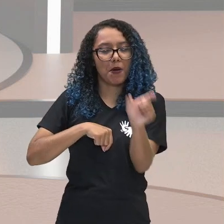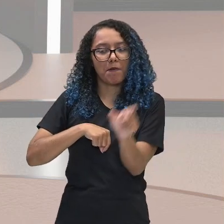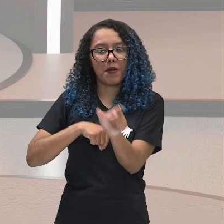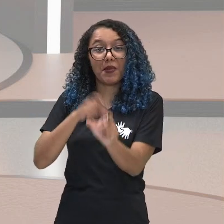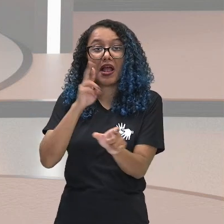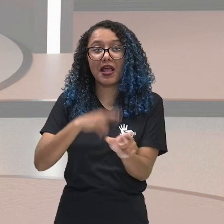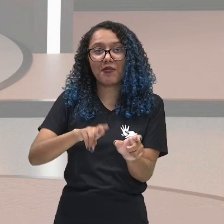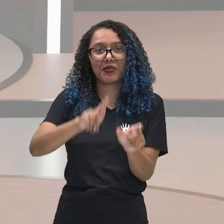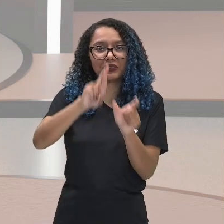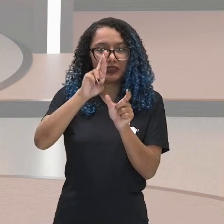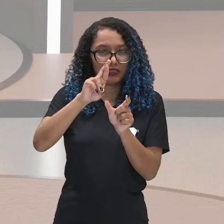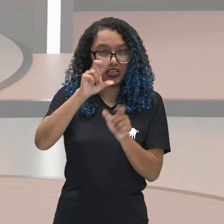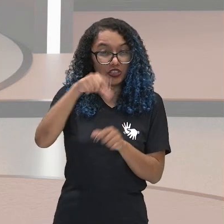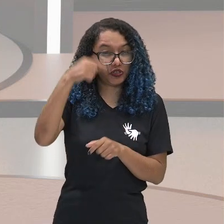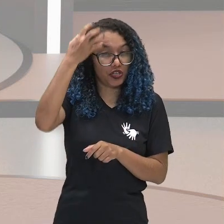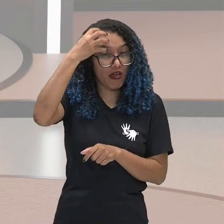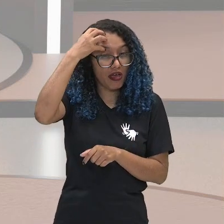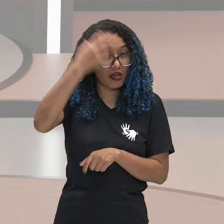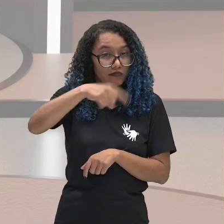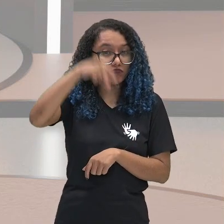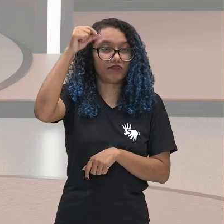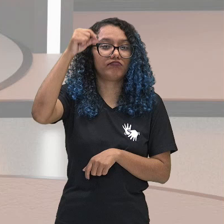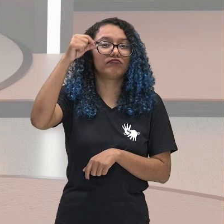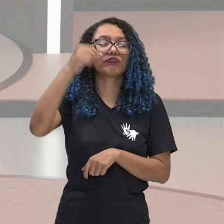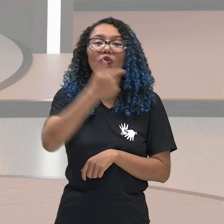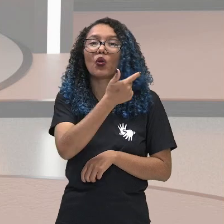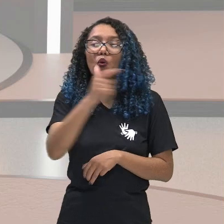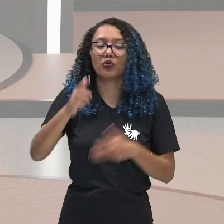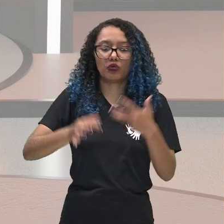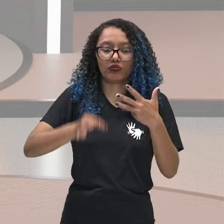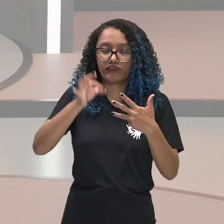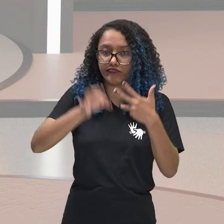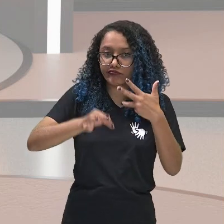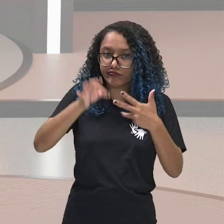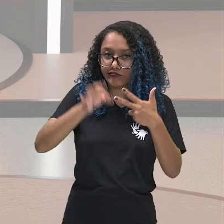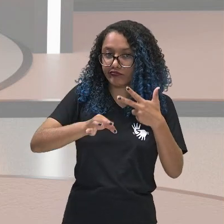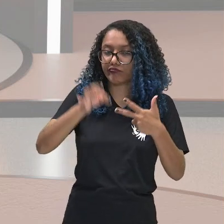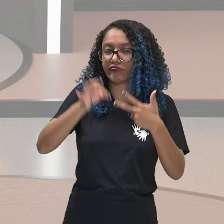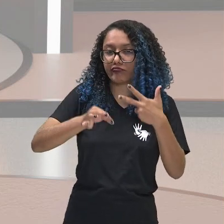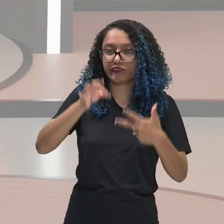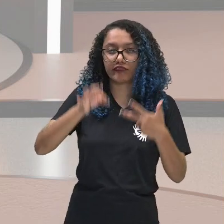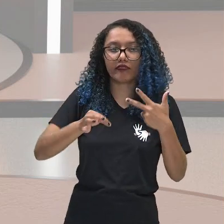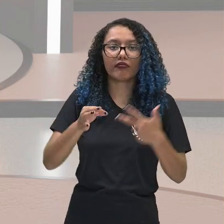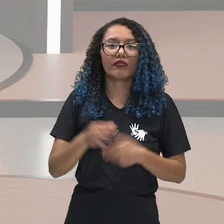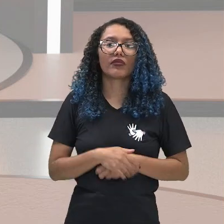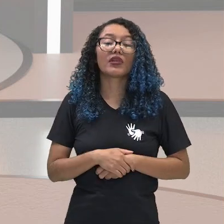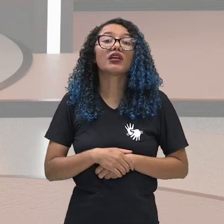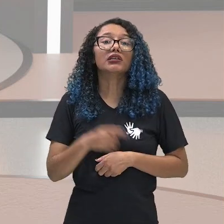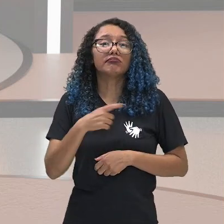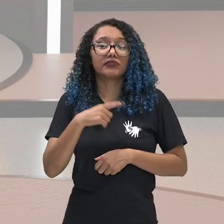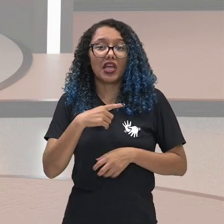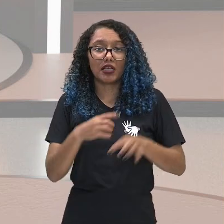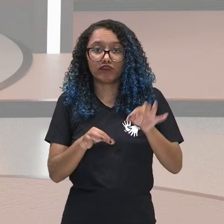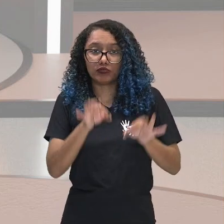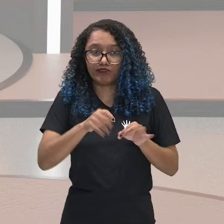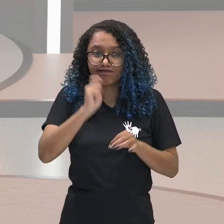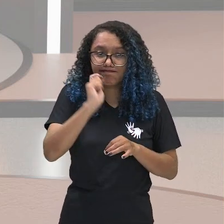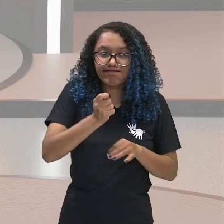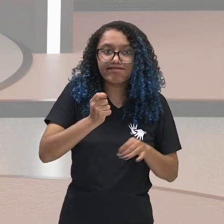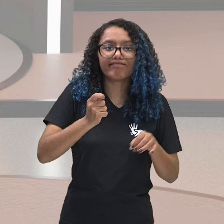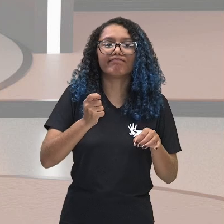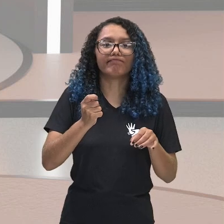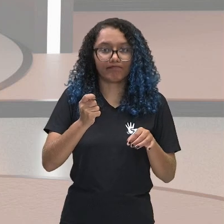os seus candidatos. Vamos, então, agora ao poder judiciário, composto de juízes e tribunais. O